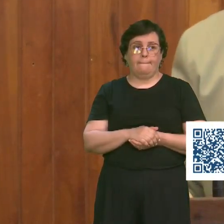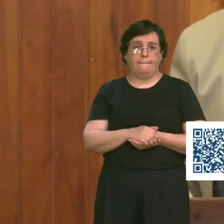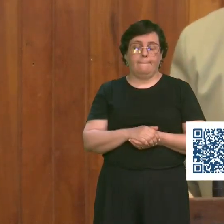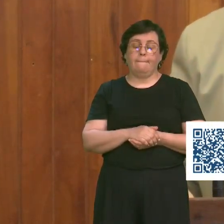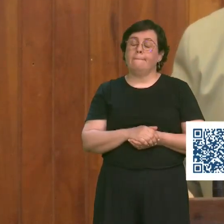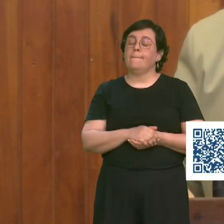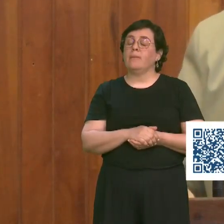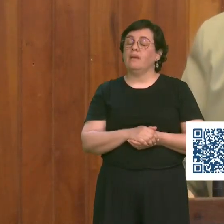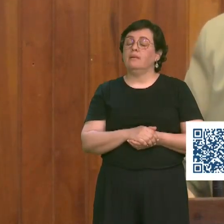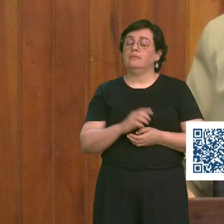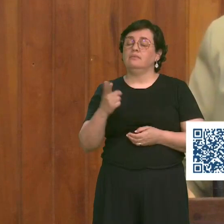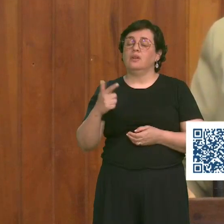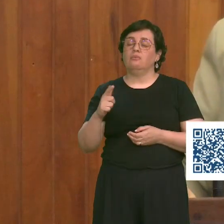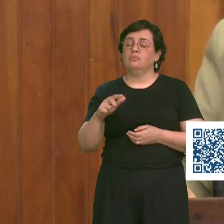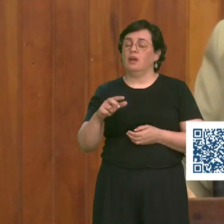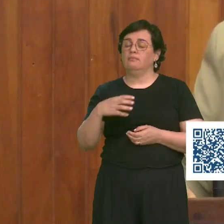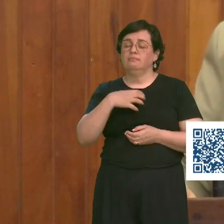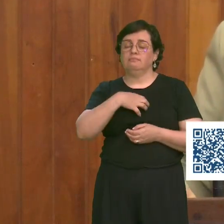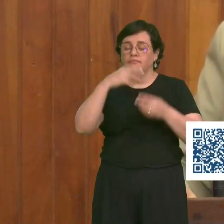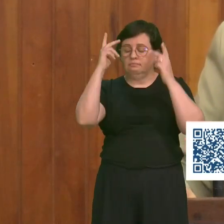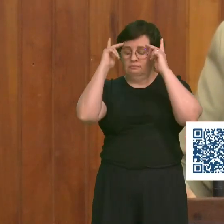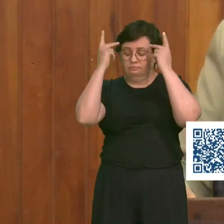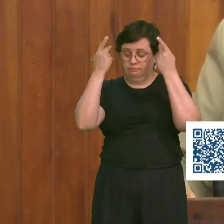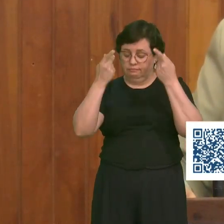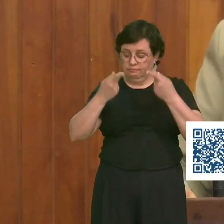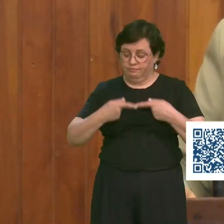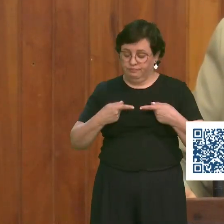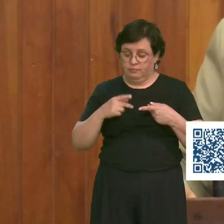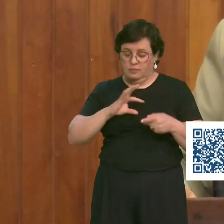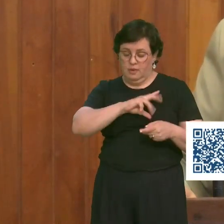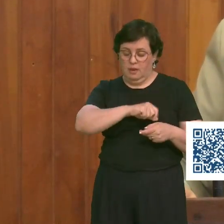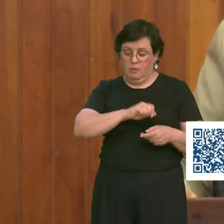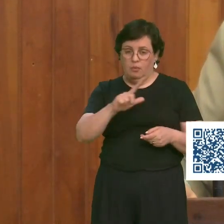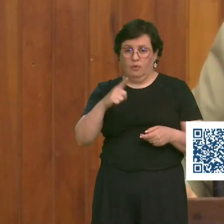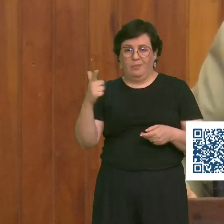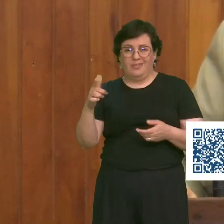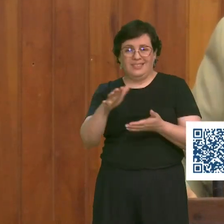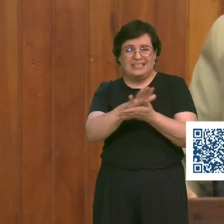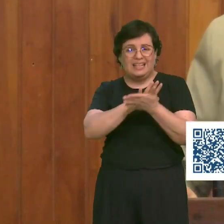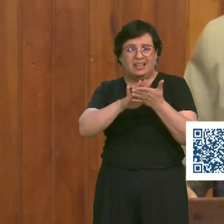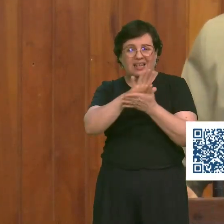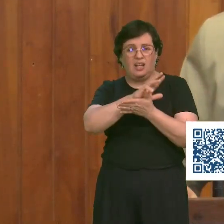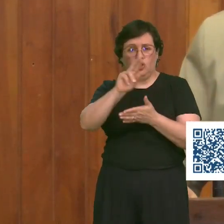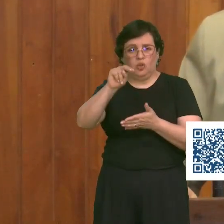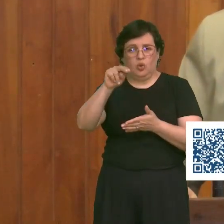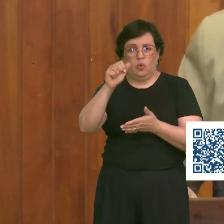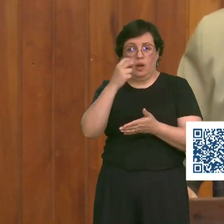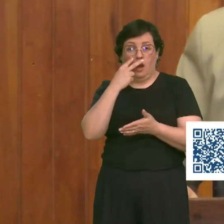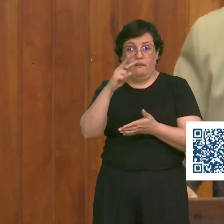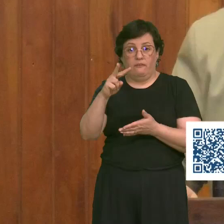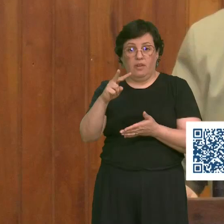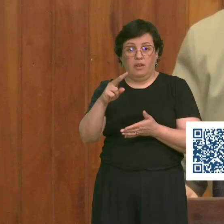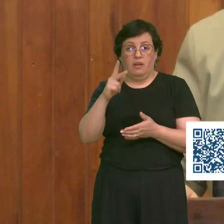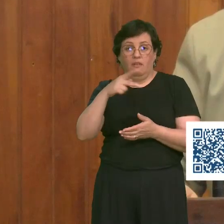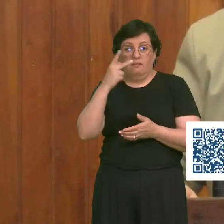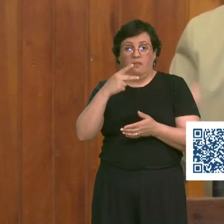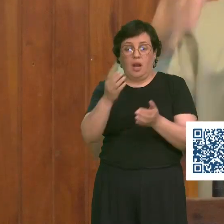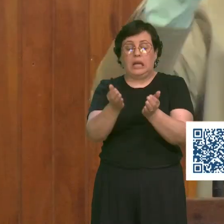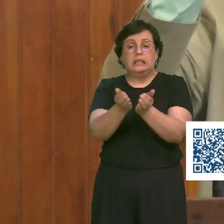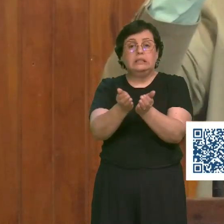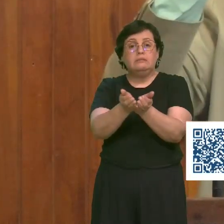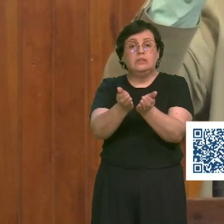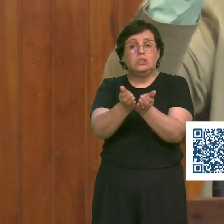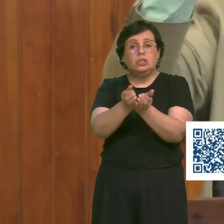e não tem um pingo de humanidade não tem amor ao próximo não tem nada eu nunca vi o cara disse que é cristão evangélico